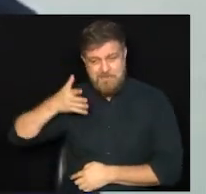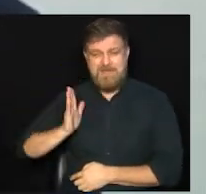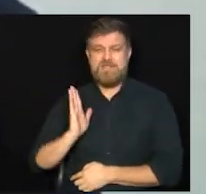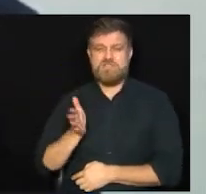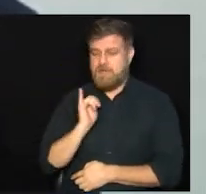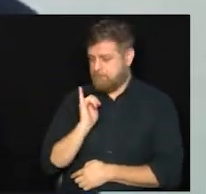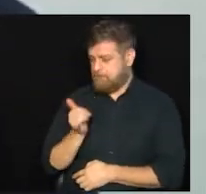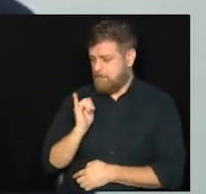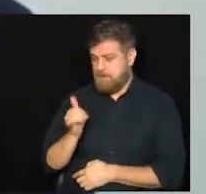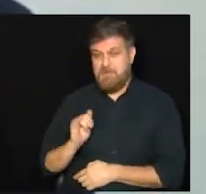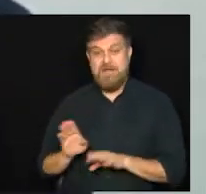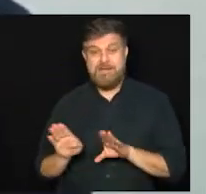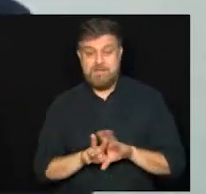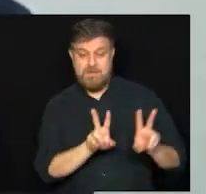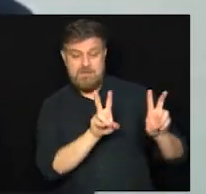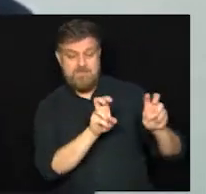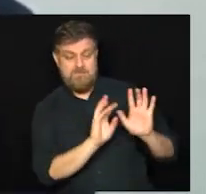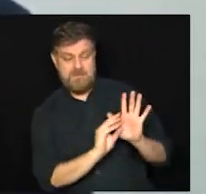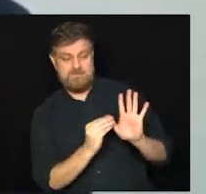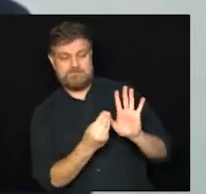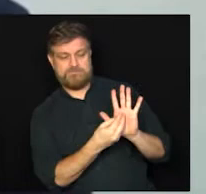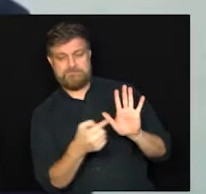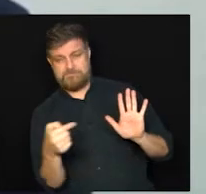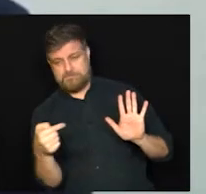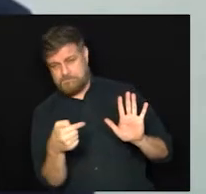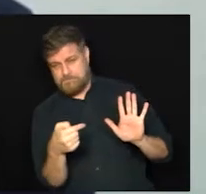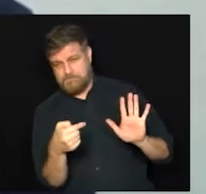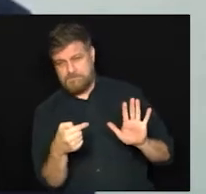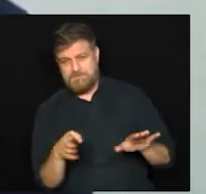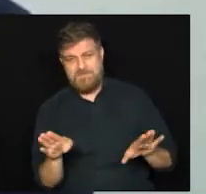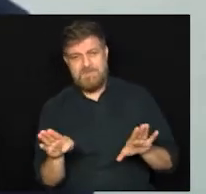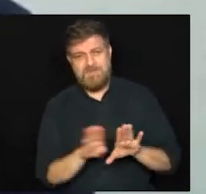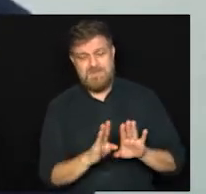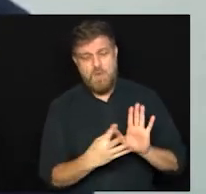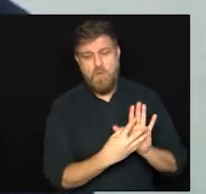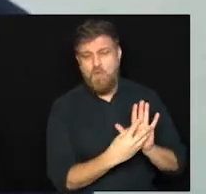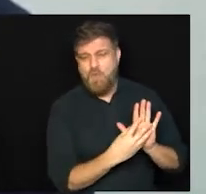assunto Sanasa, né? A Sanasa ela tem um modelo